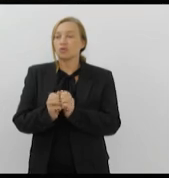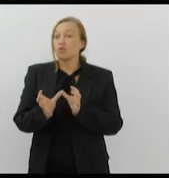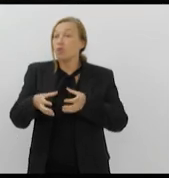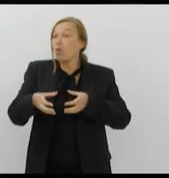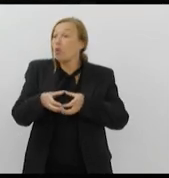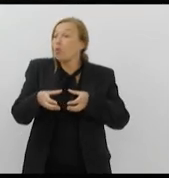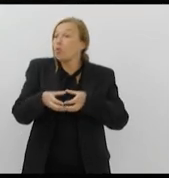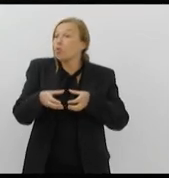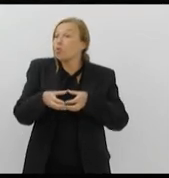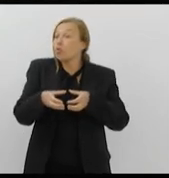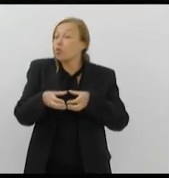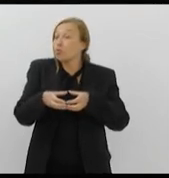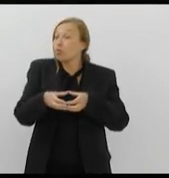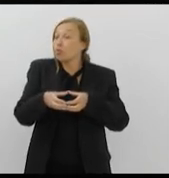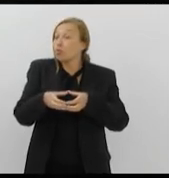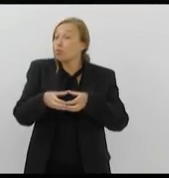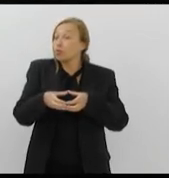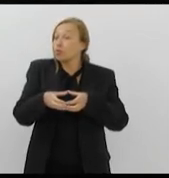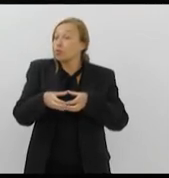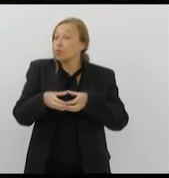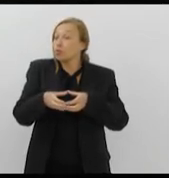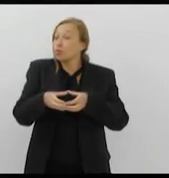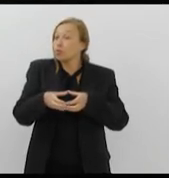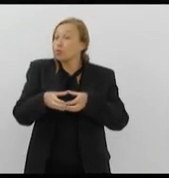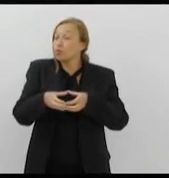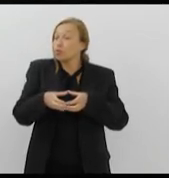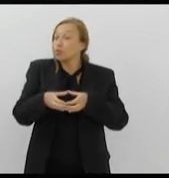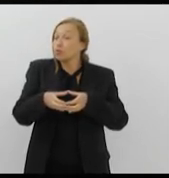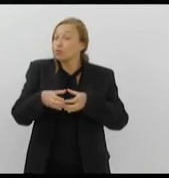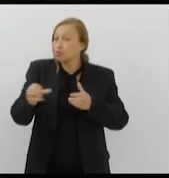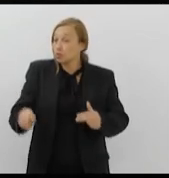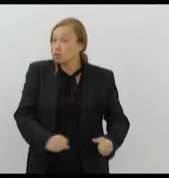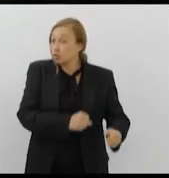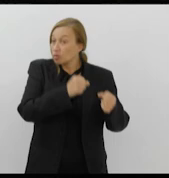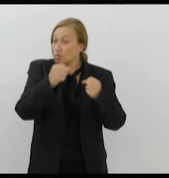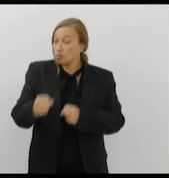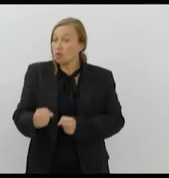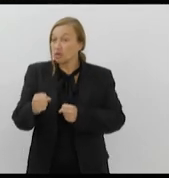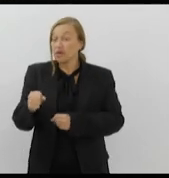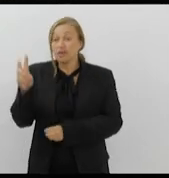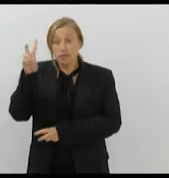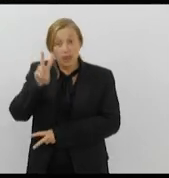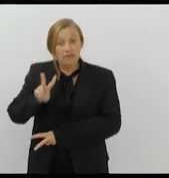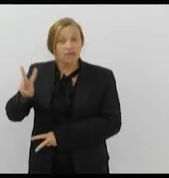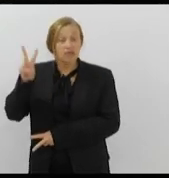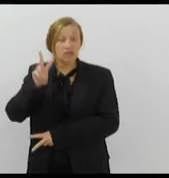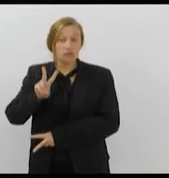que compõe o poder constituído da Venezuela,